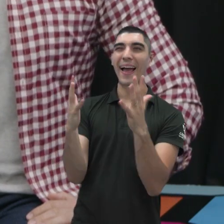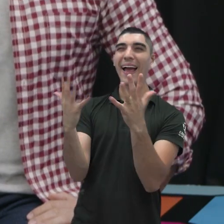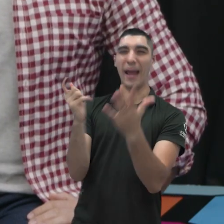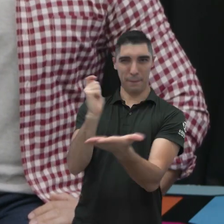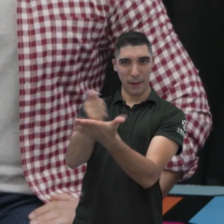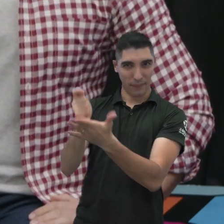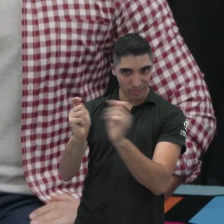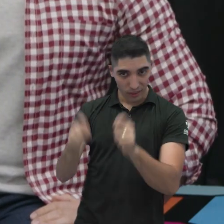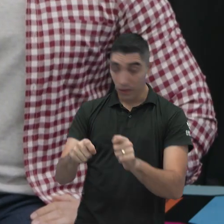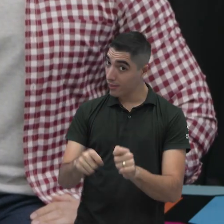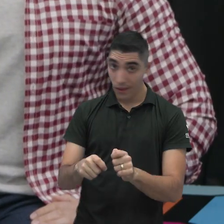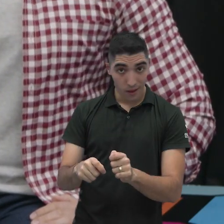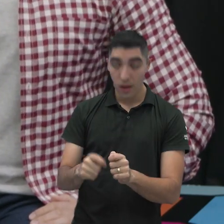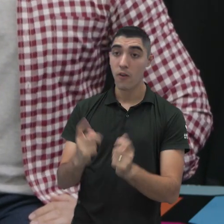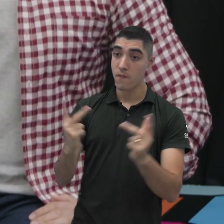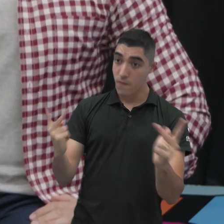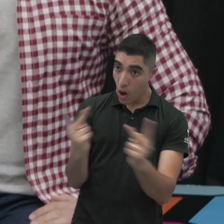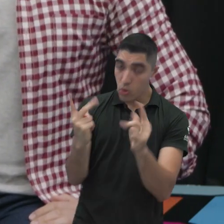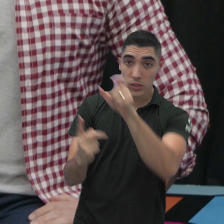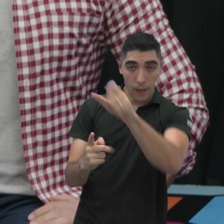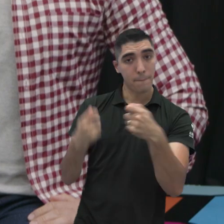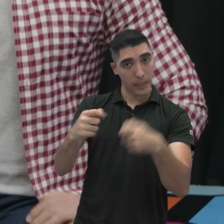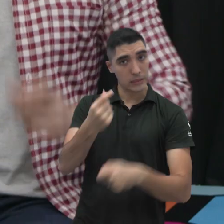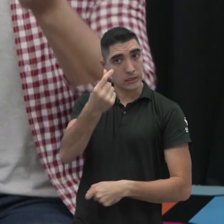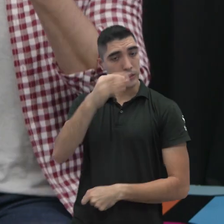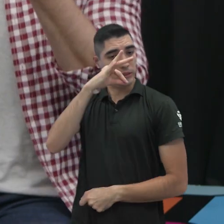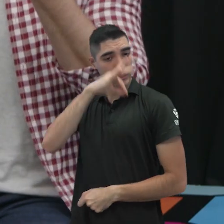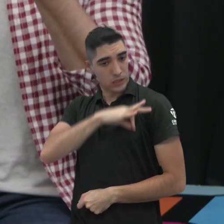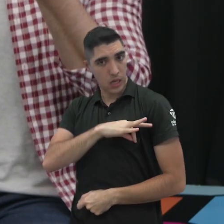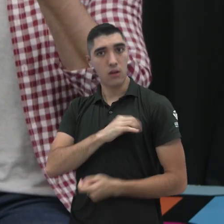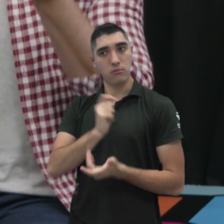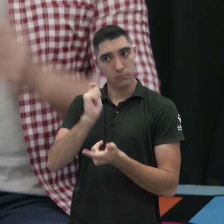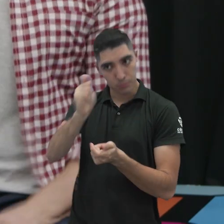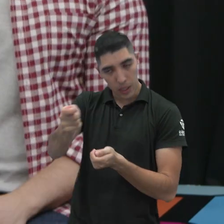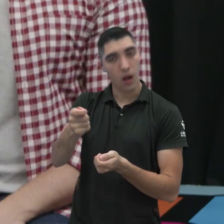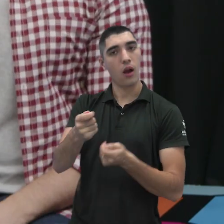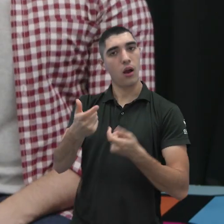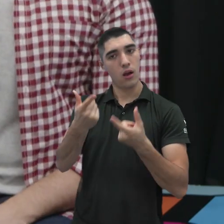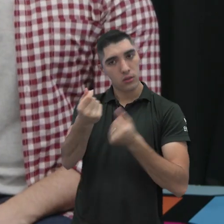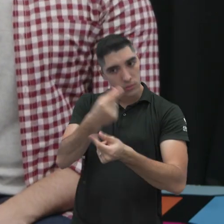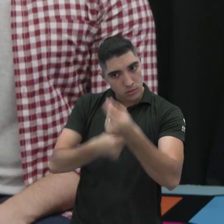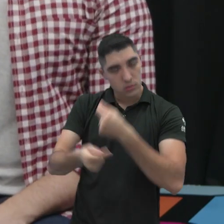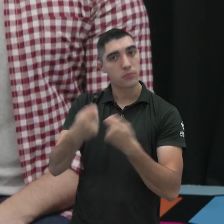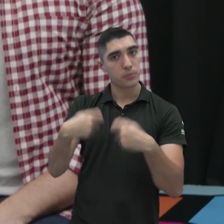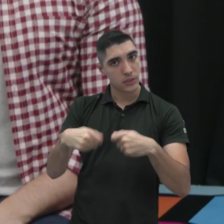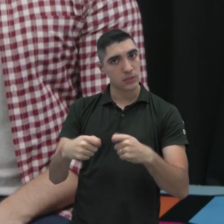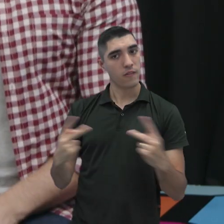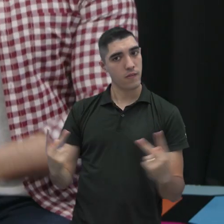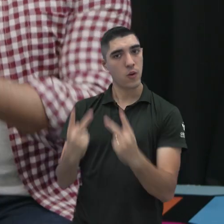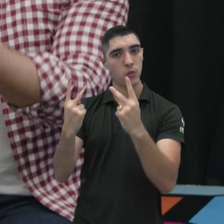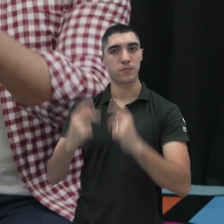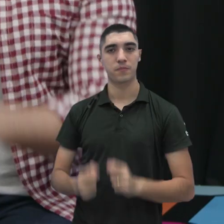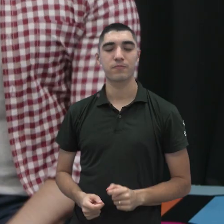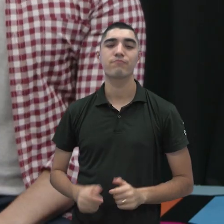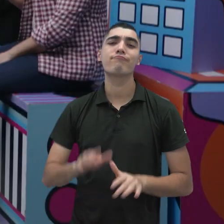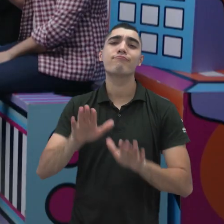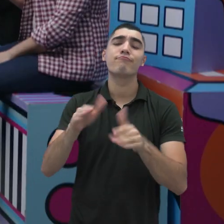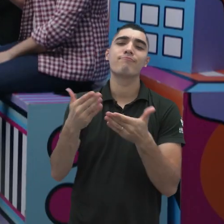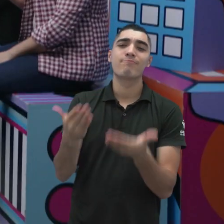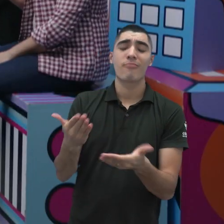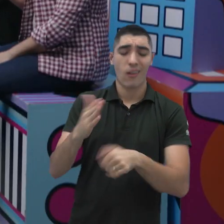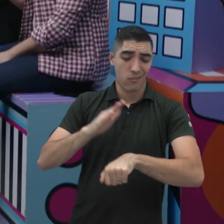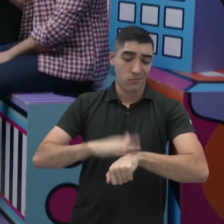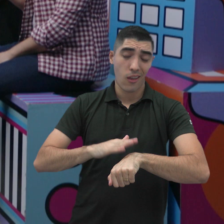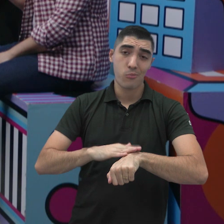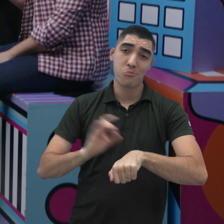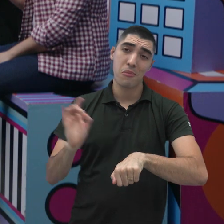A gente tem que aplaudir e valorizar o artista, sim, mas a gente tem que valorizar o artista também, né? Roberval, nosso tempo acabou,